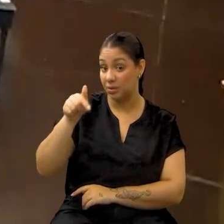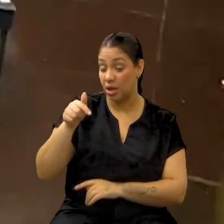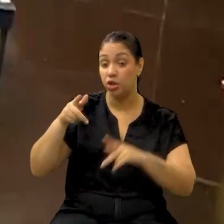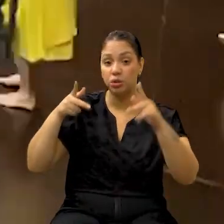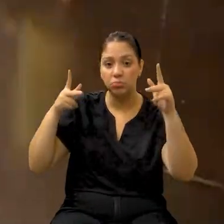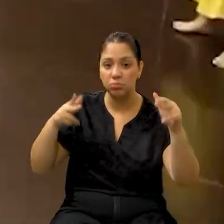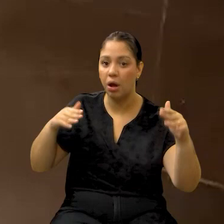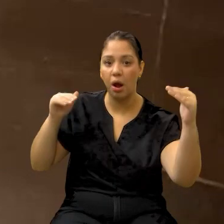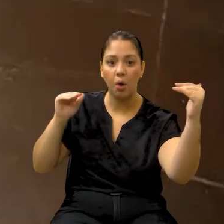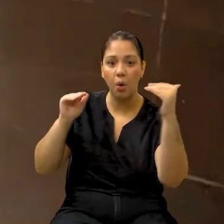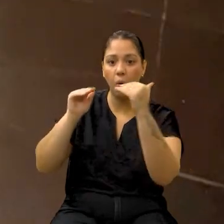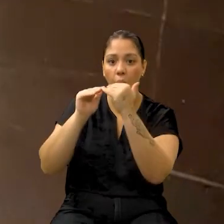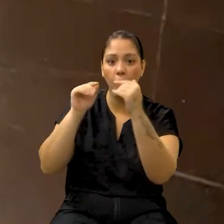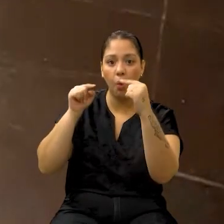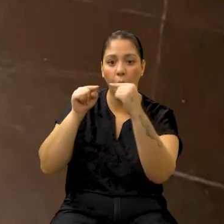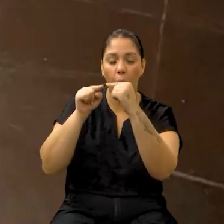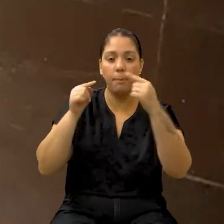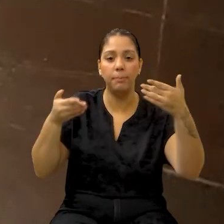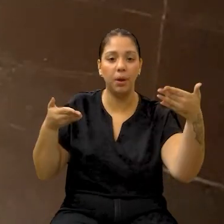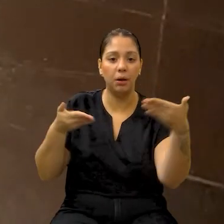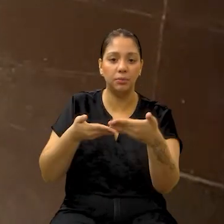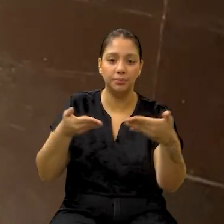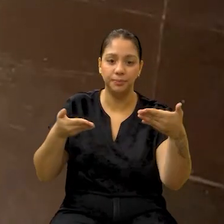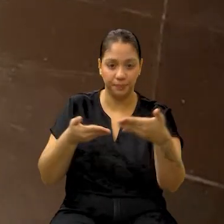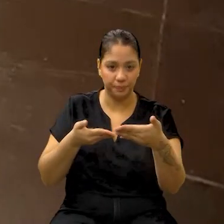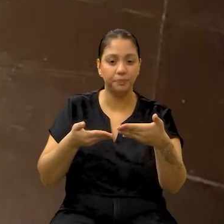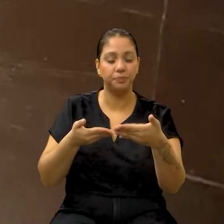1957, mas mesmo assim ela se encaixa muito